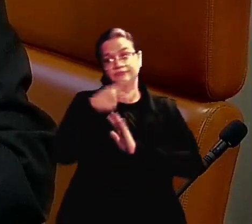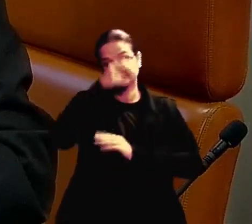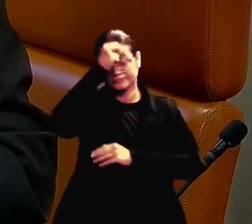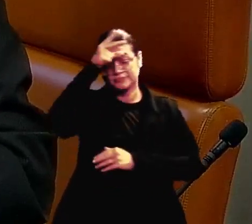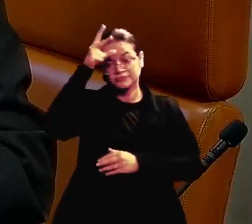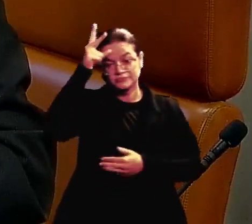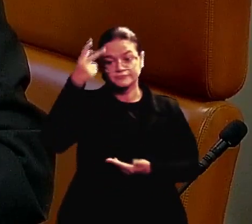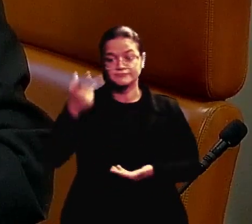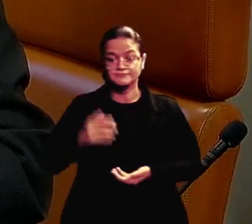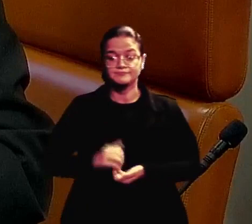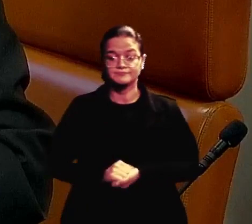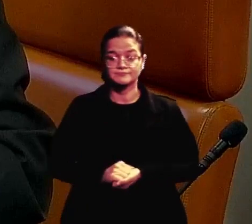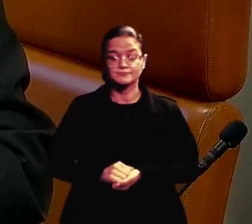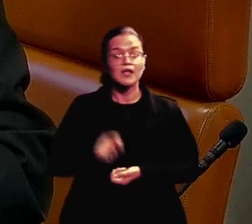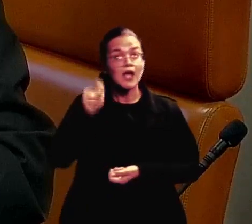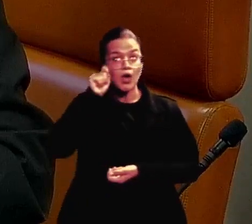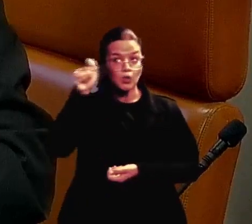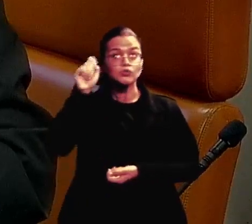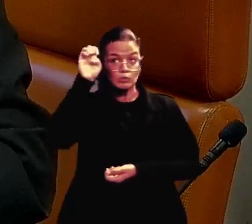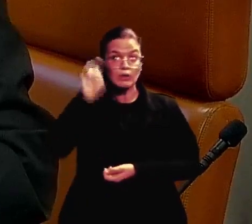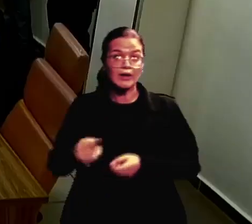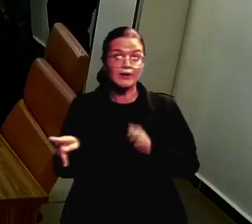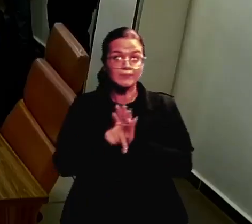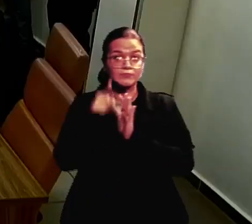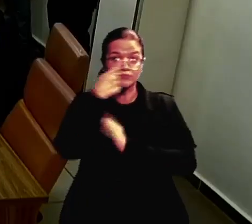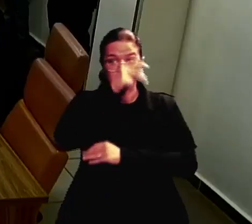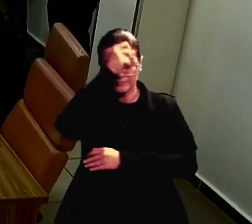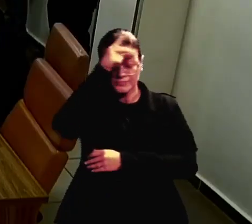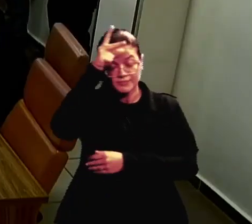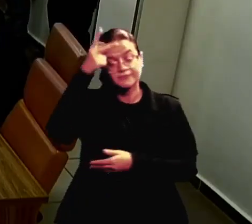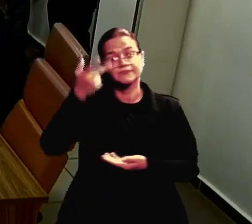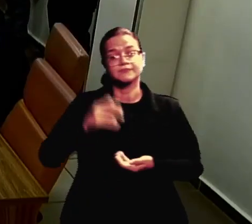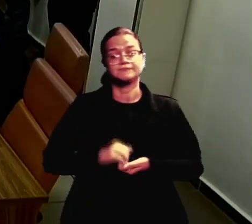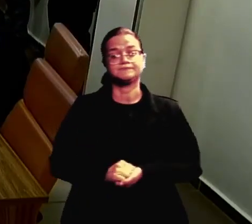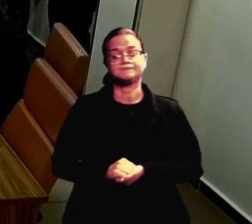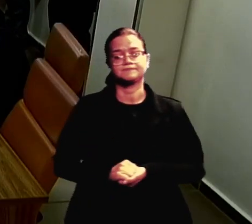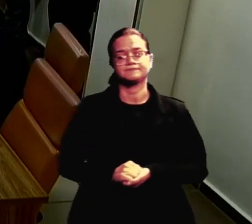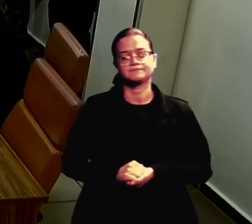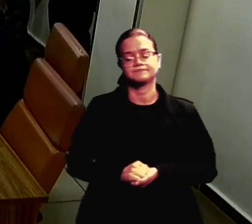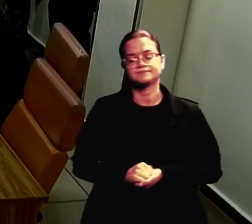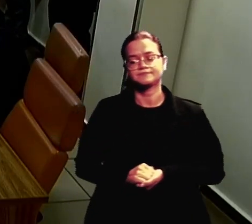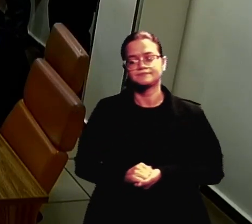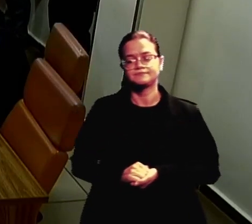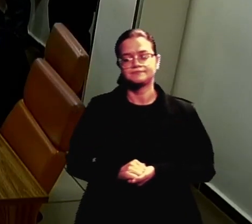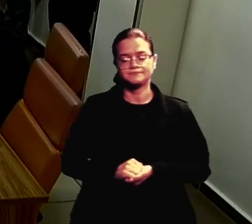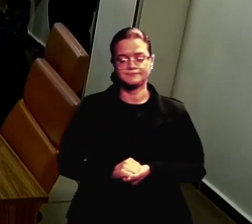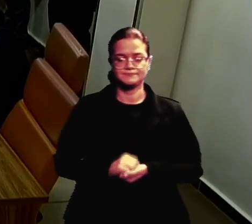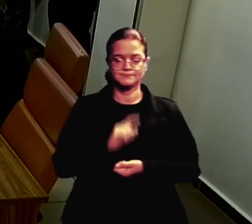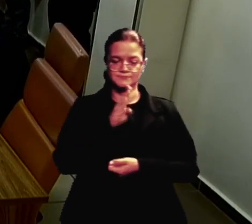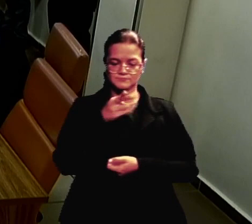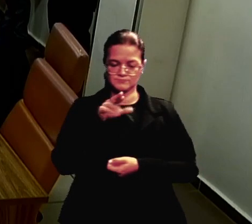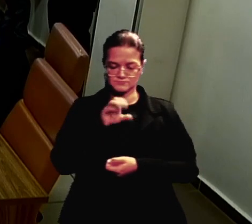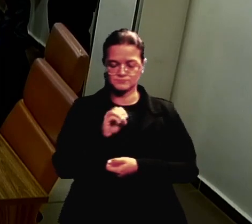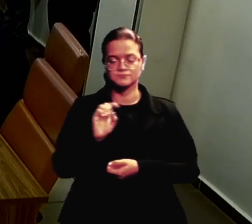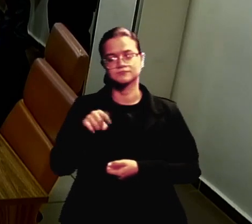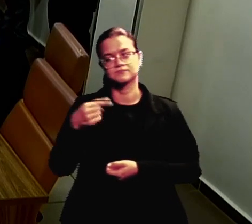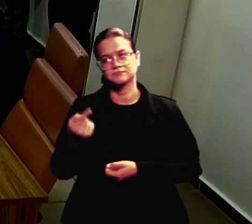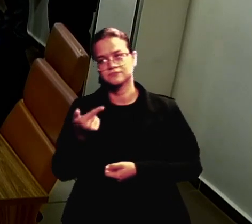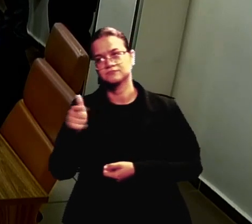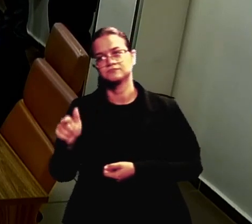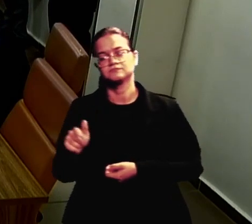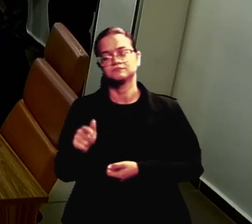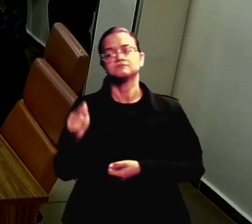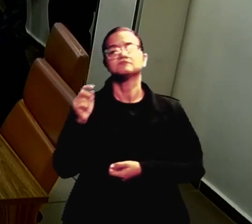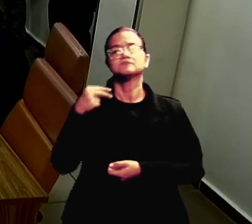prefeito, né, e o autor da matéria. Vereador Bruno foi citado. Posteriormente, vereador Paulo. Senhor